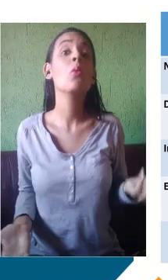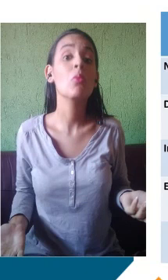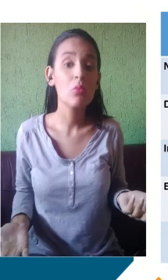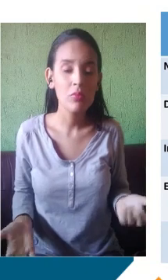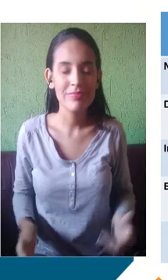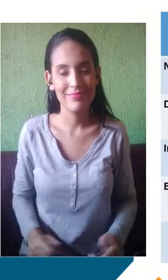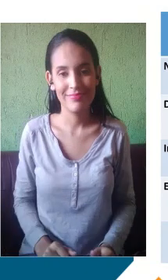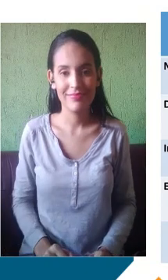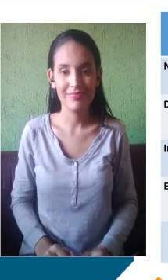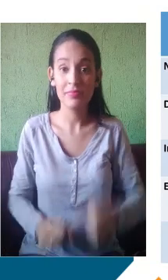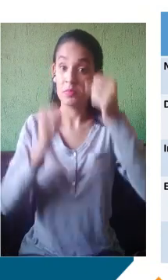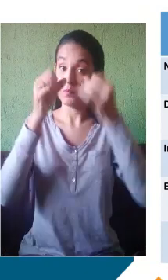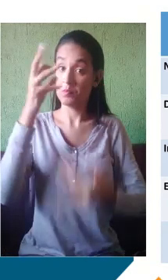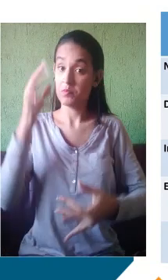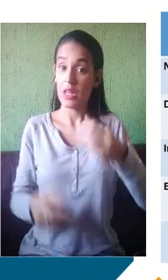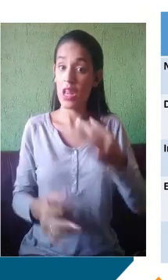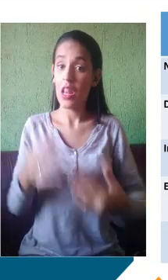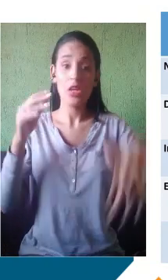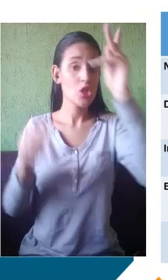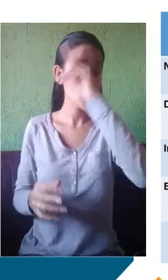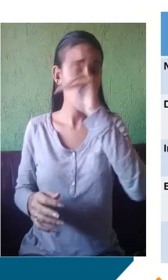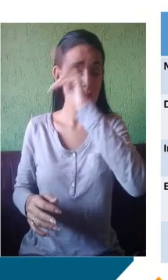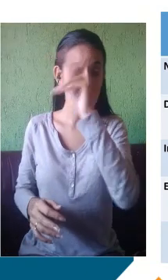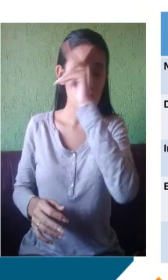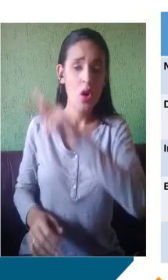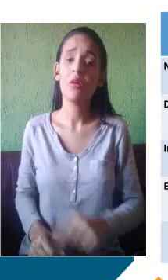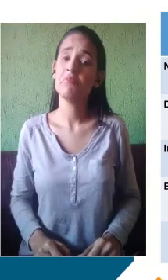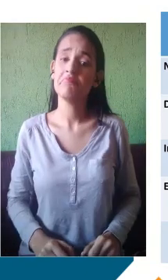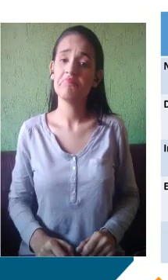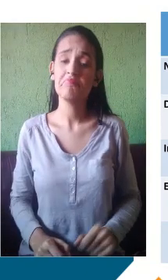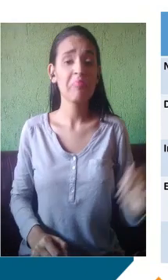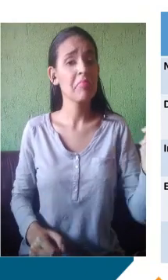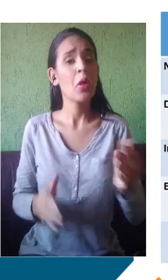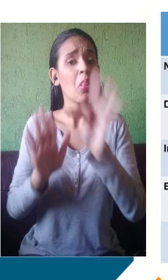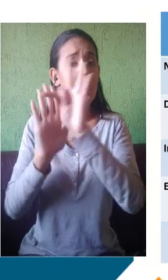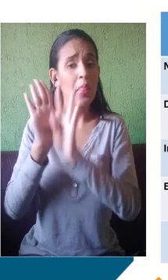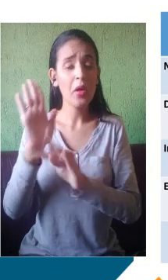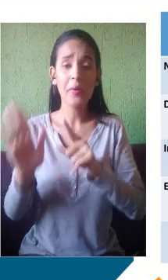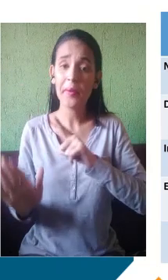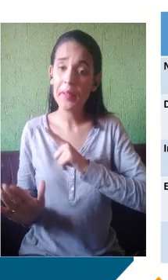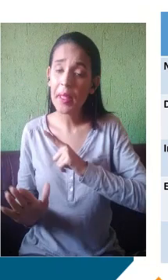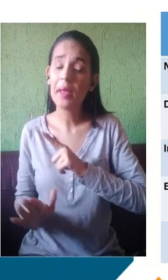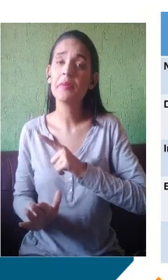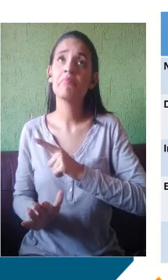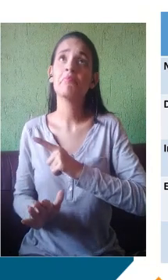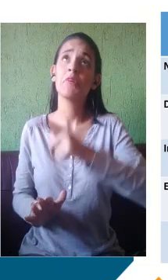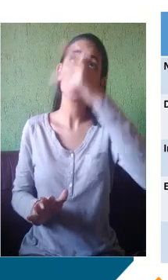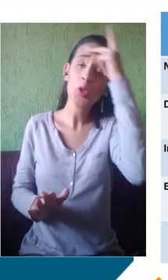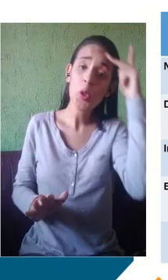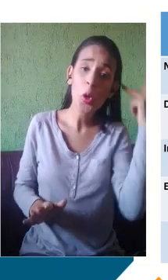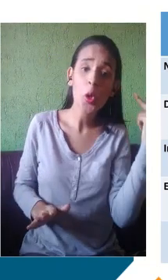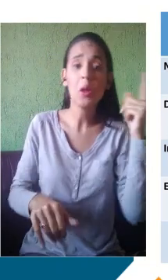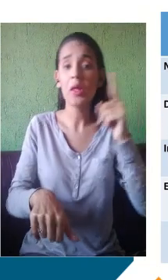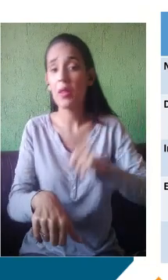aquela sequência ou tipo textual que conta uma história ou faz um relato. Na narração a gente tem a presença ainda de personagens,